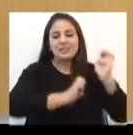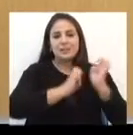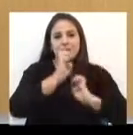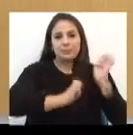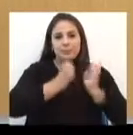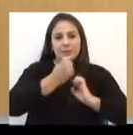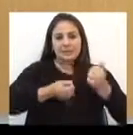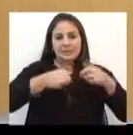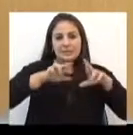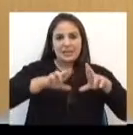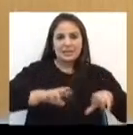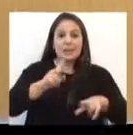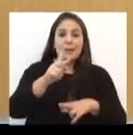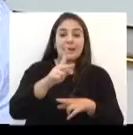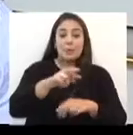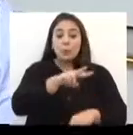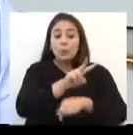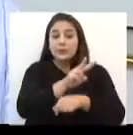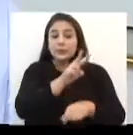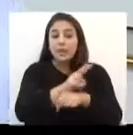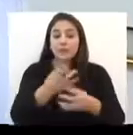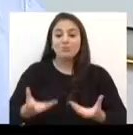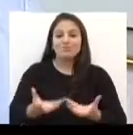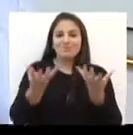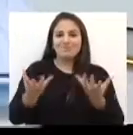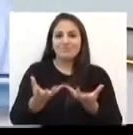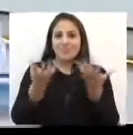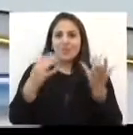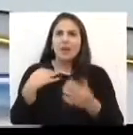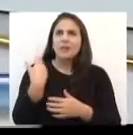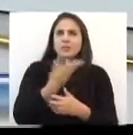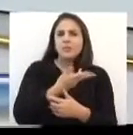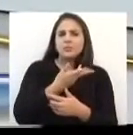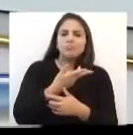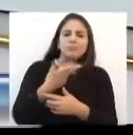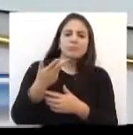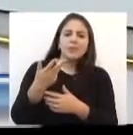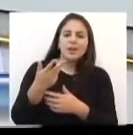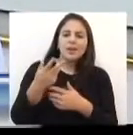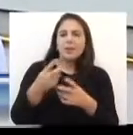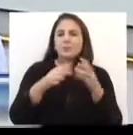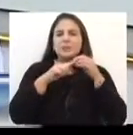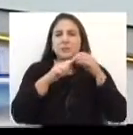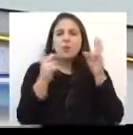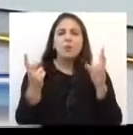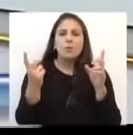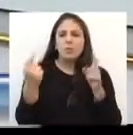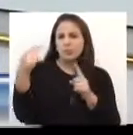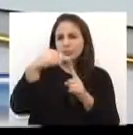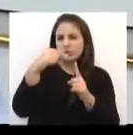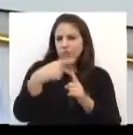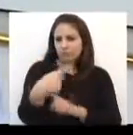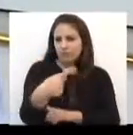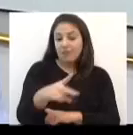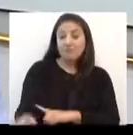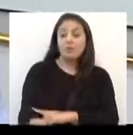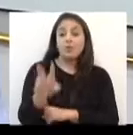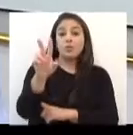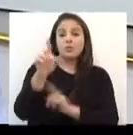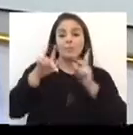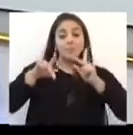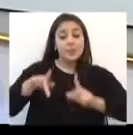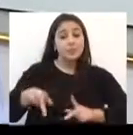da prevenção de incêndios. Porque o meu lema nessa minha administração, nesse meu mandato aqui, é valorizar pessoas de